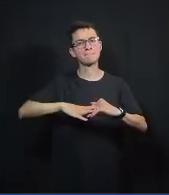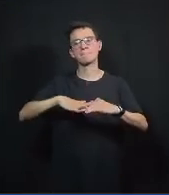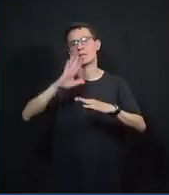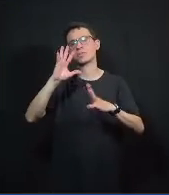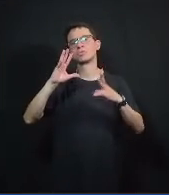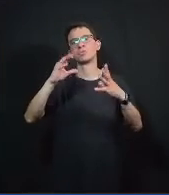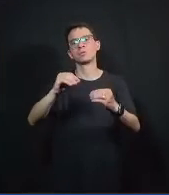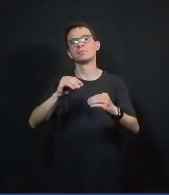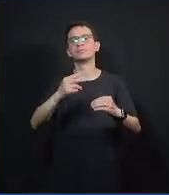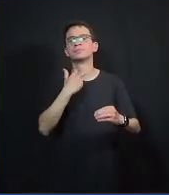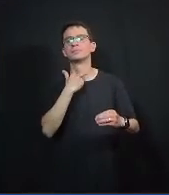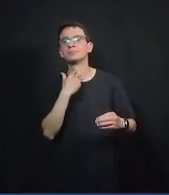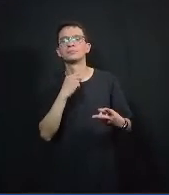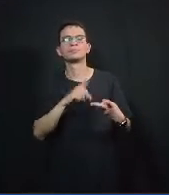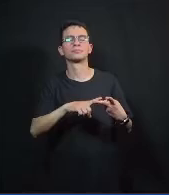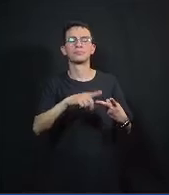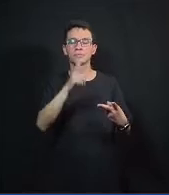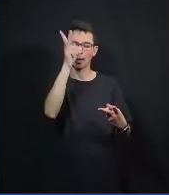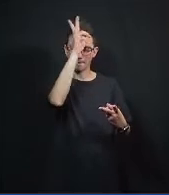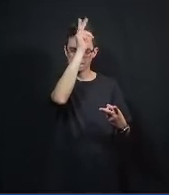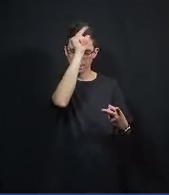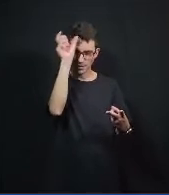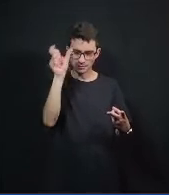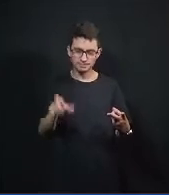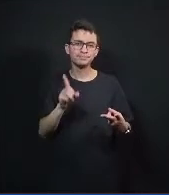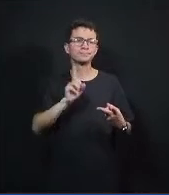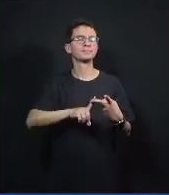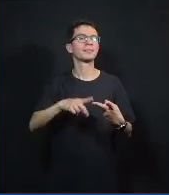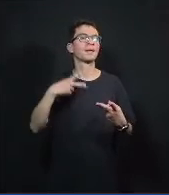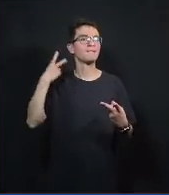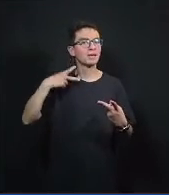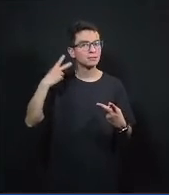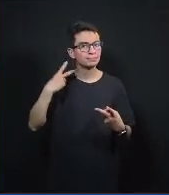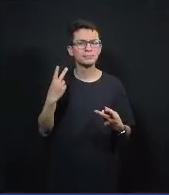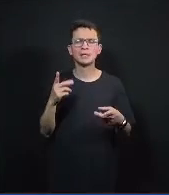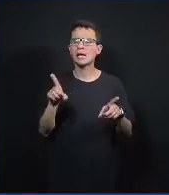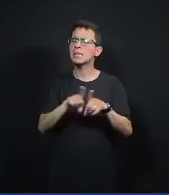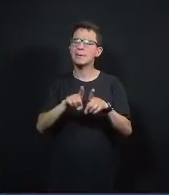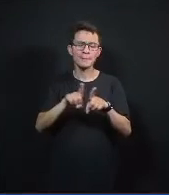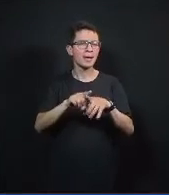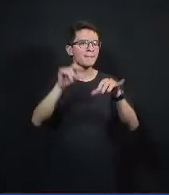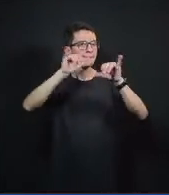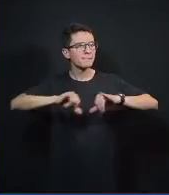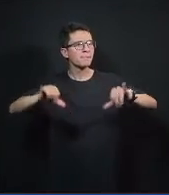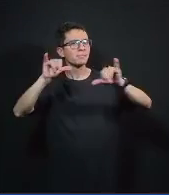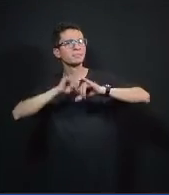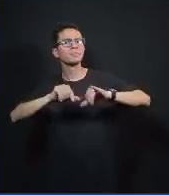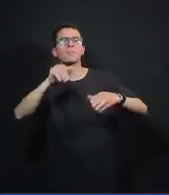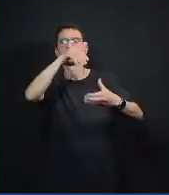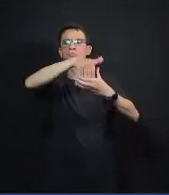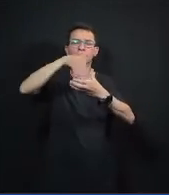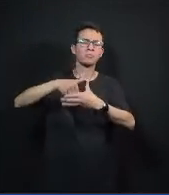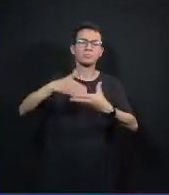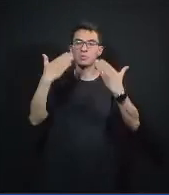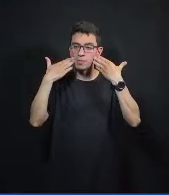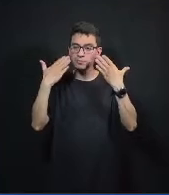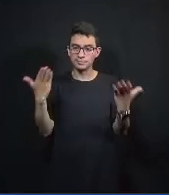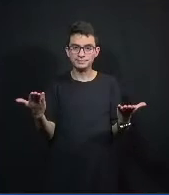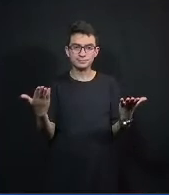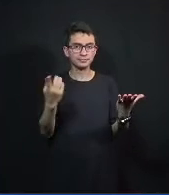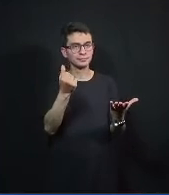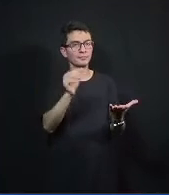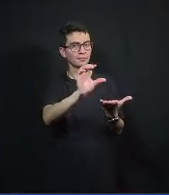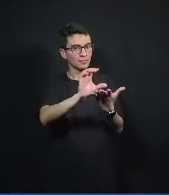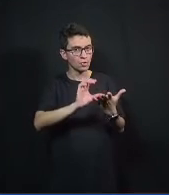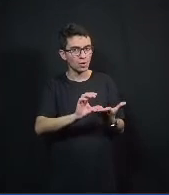cargos de prefeito e vereador, sem considerar nessa contagem os processos de propaganda eleitoral e as prestações de contas de campanha. No